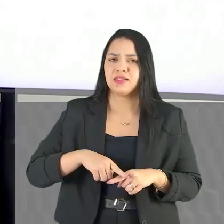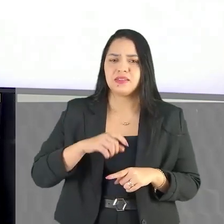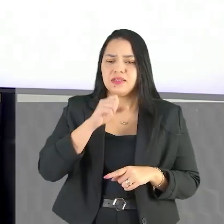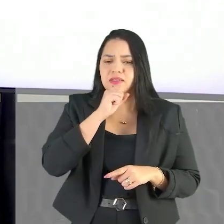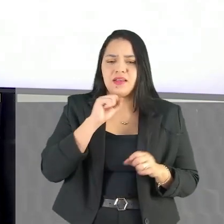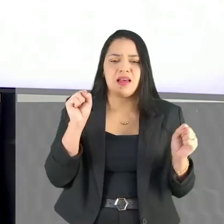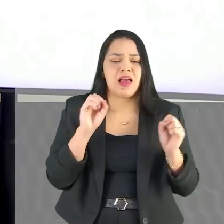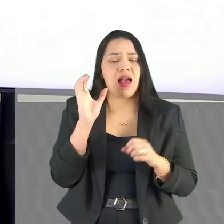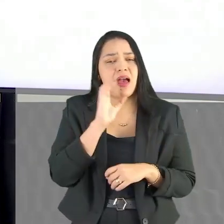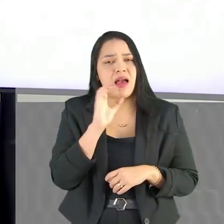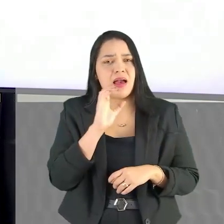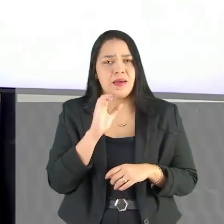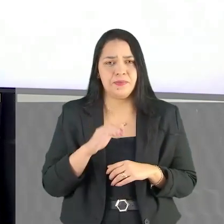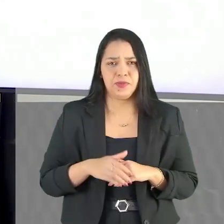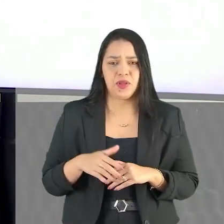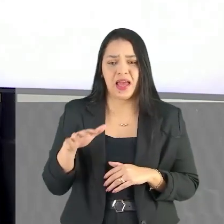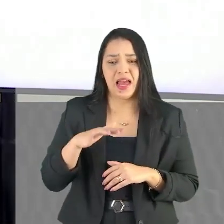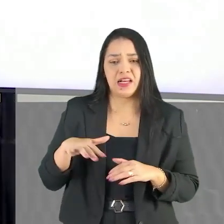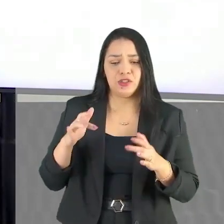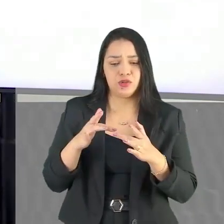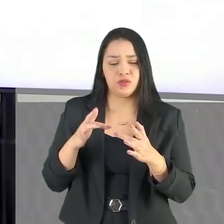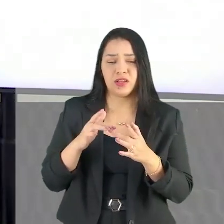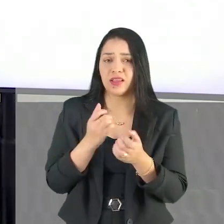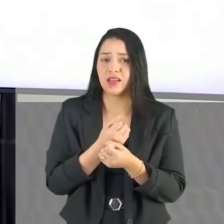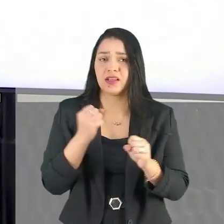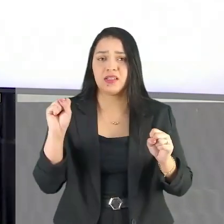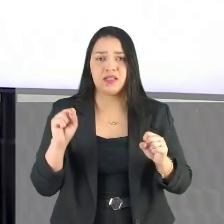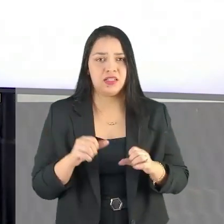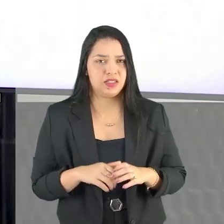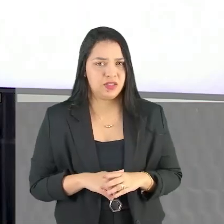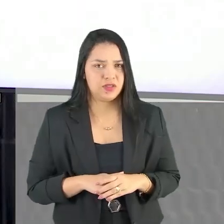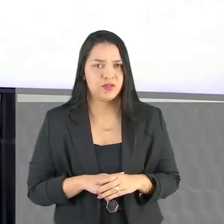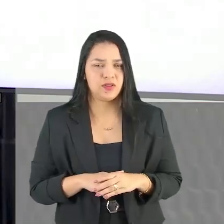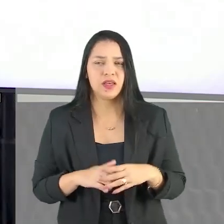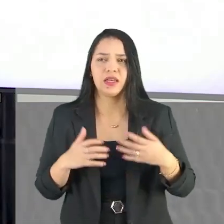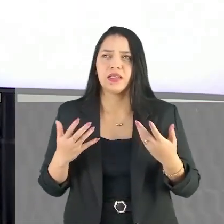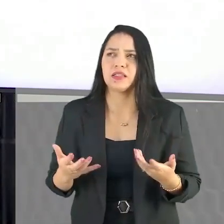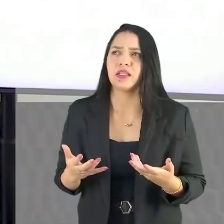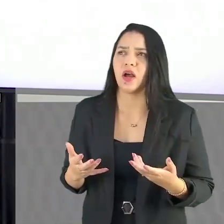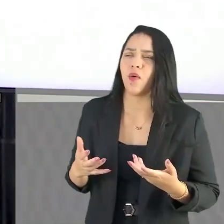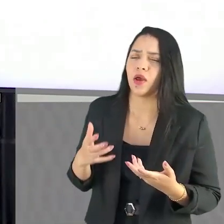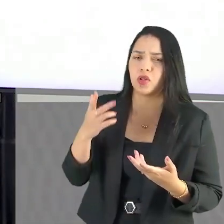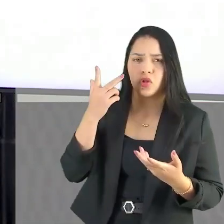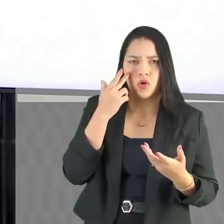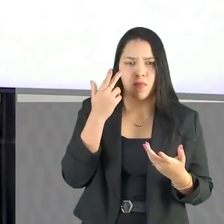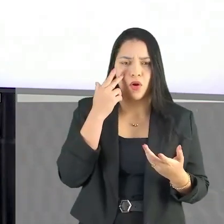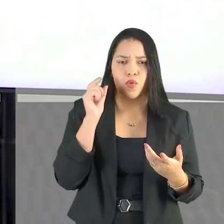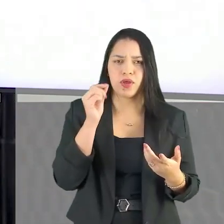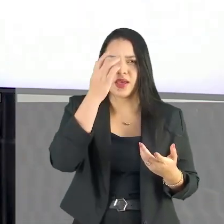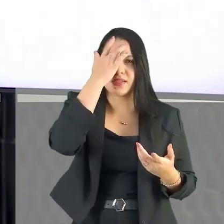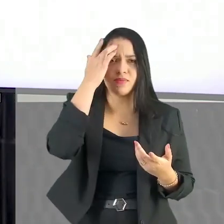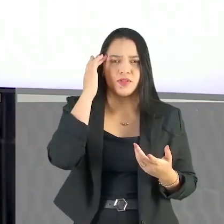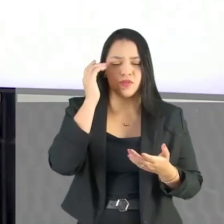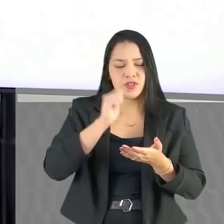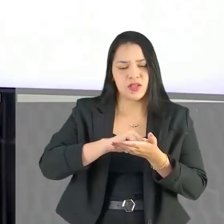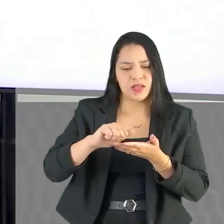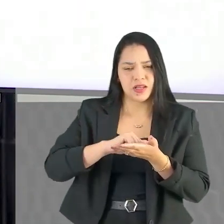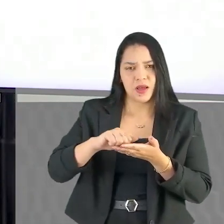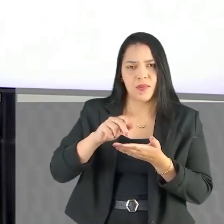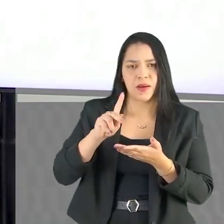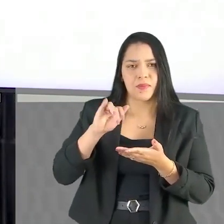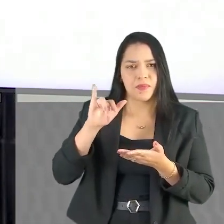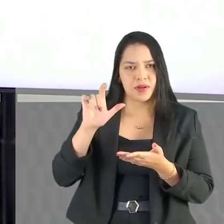rápido. A área de contato é muito grande. Então, é comum, quando as pessoas terminam de arear uma